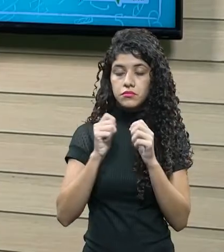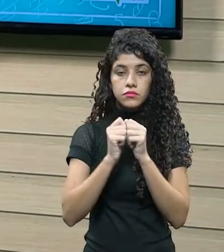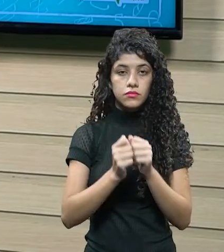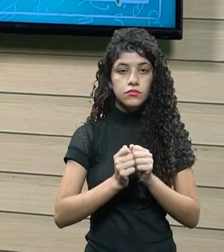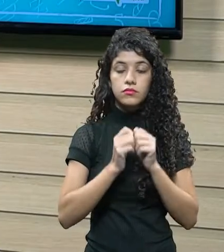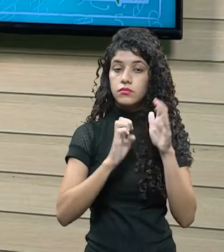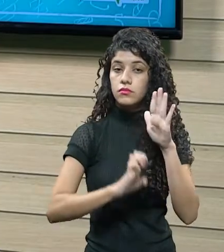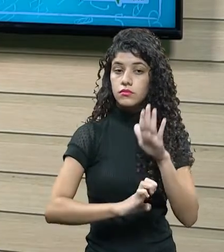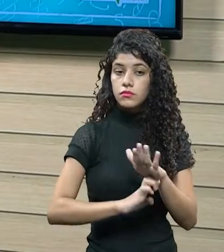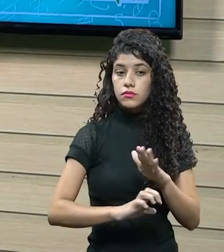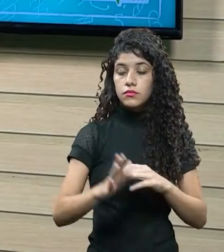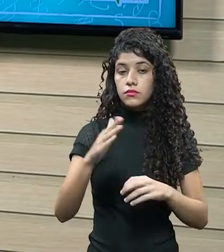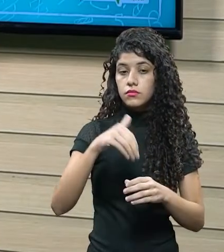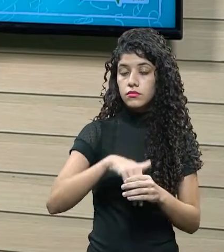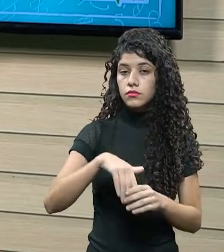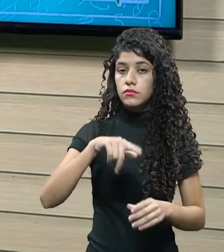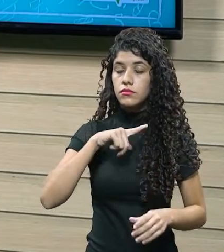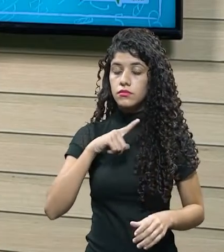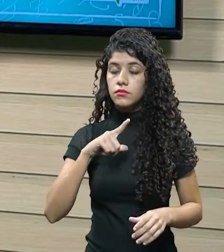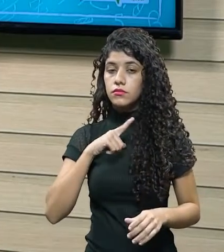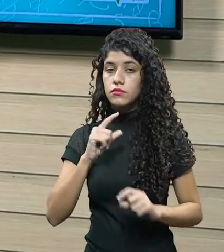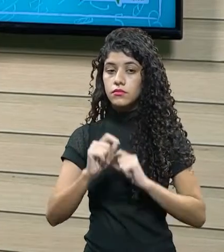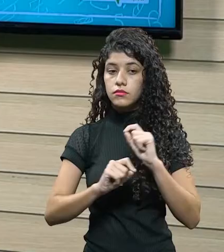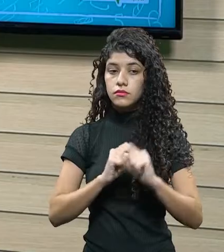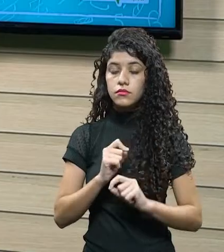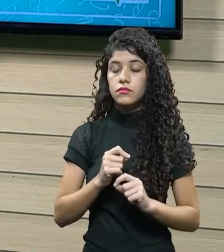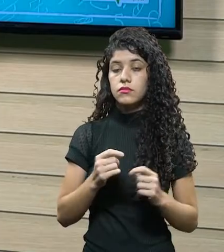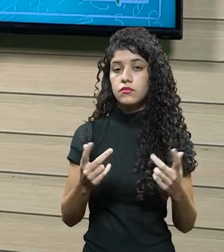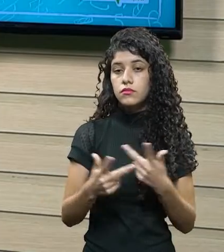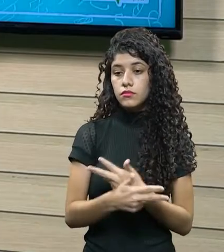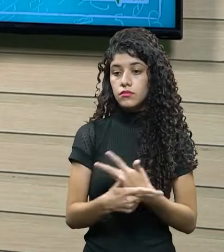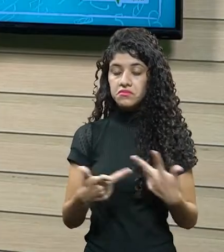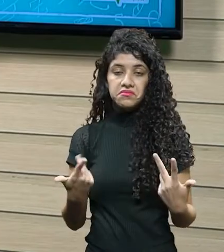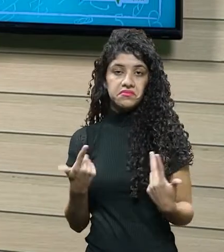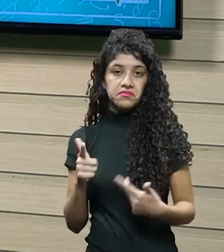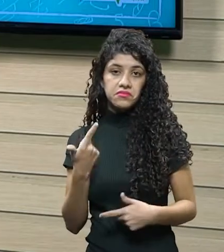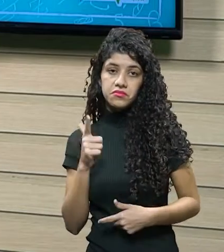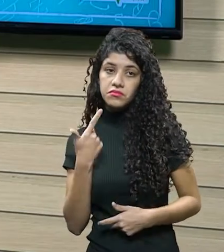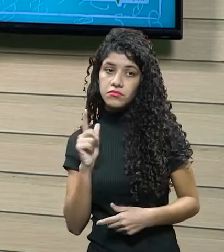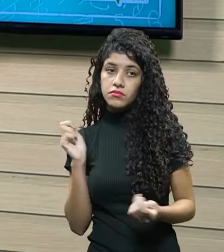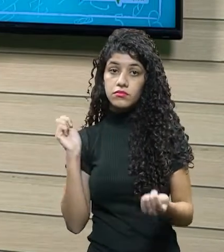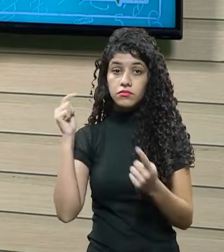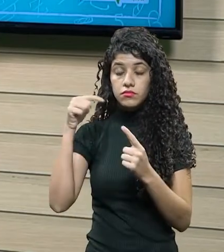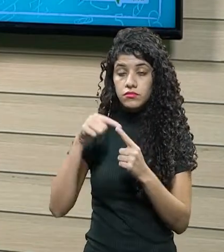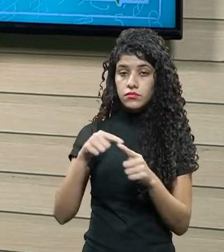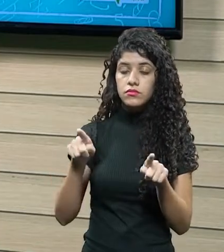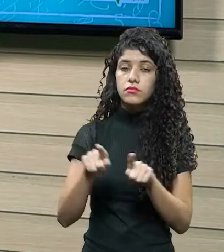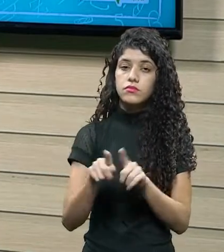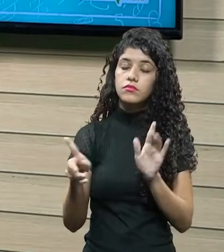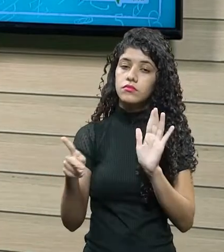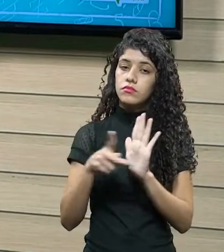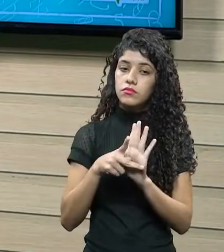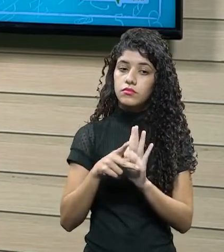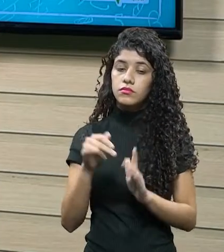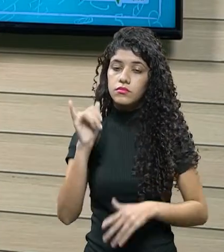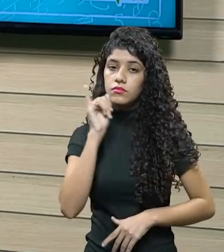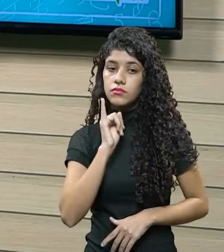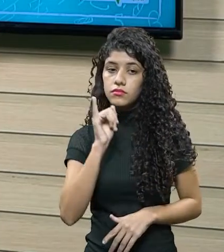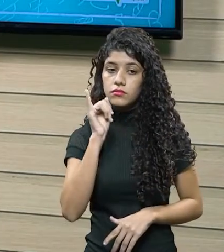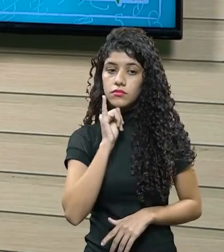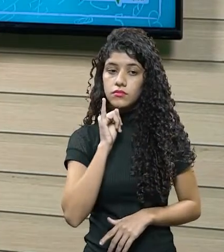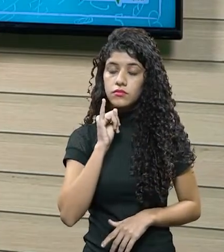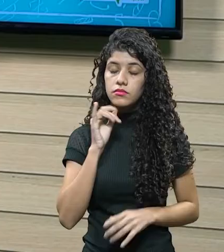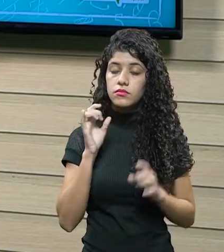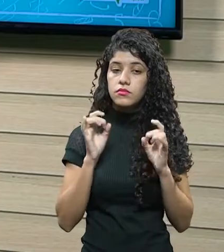Então, dentro de uma empresa, existem diversas despesas que não estão vinculadas diretamente ao objetivo do negócio. Então, por